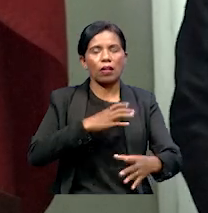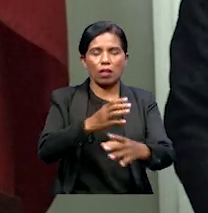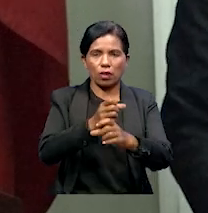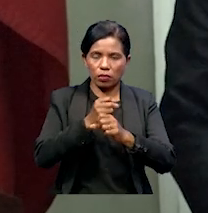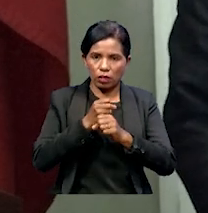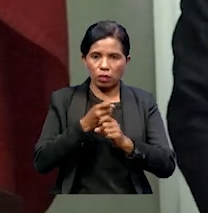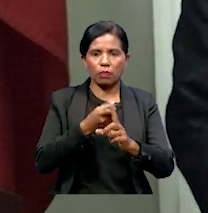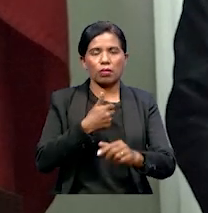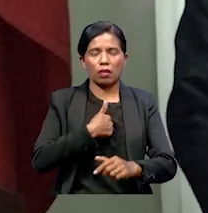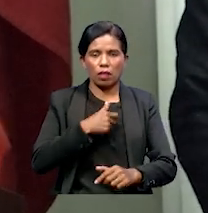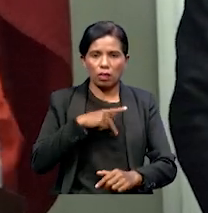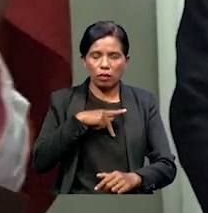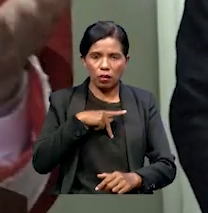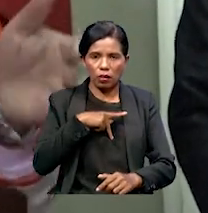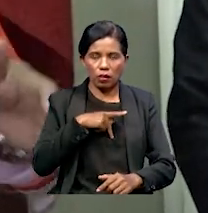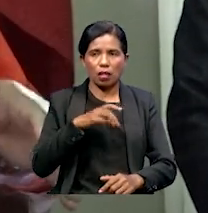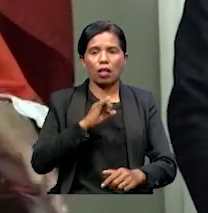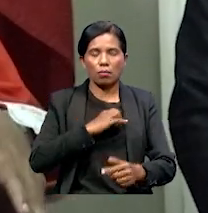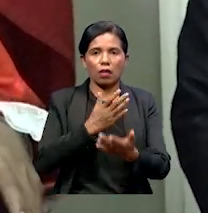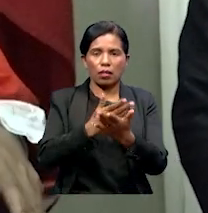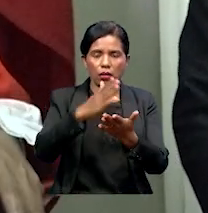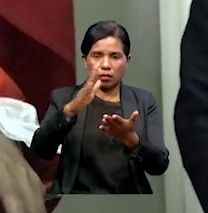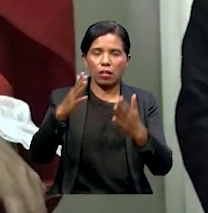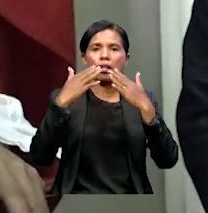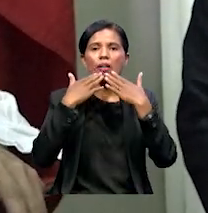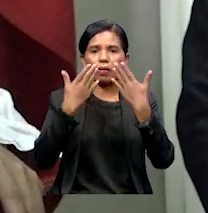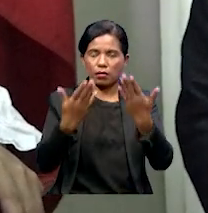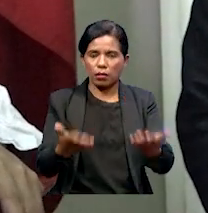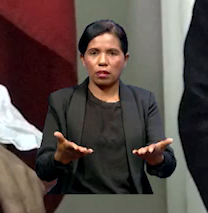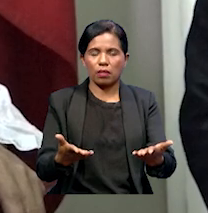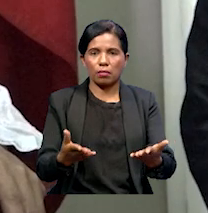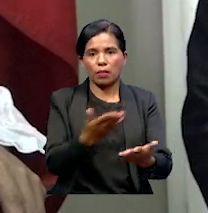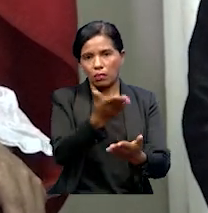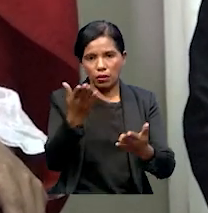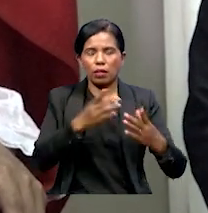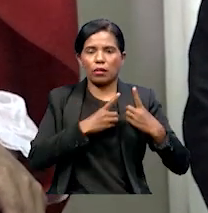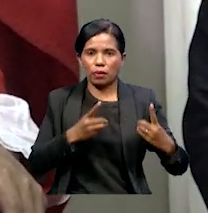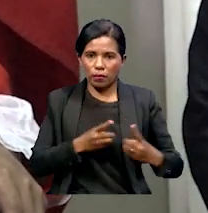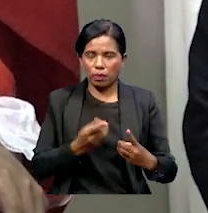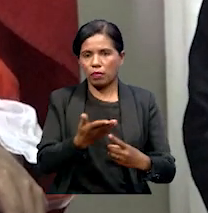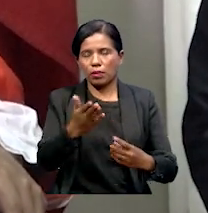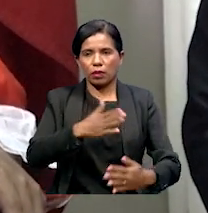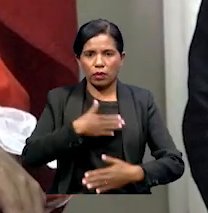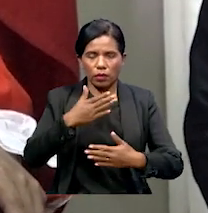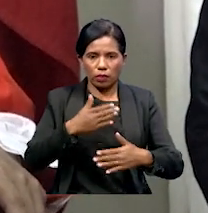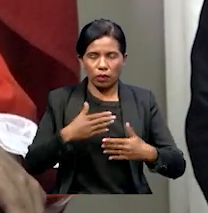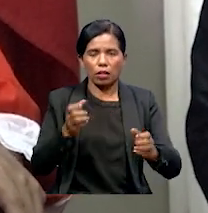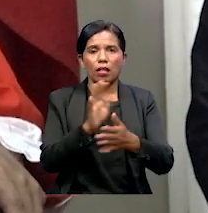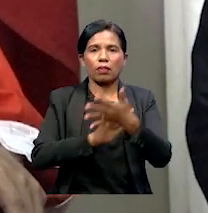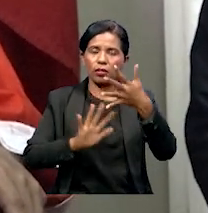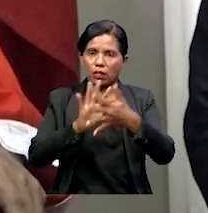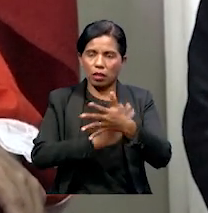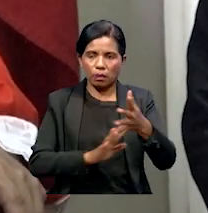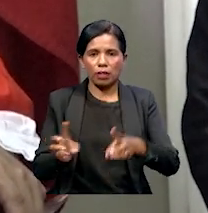pessoalmente, vai ver a moça cara da partilha que da fala que ela agradece. Vai minha domi, vai minha solo, me manifesta ali o cigala mai